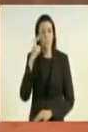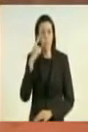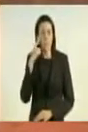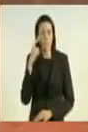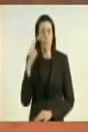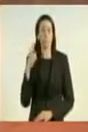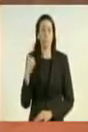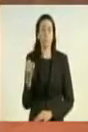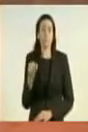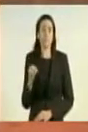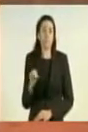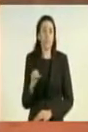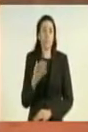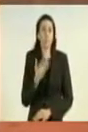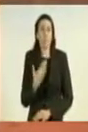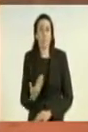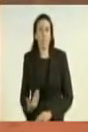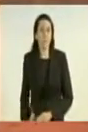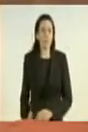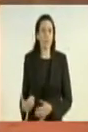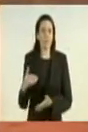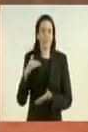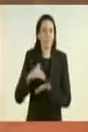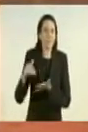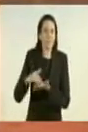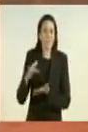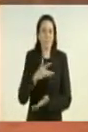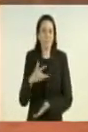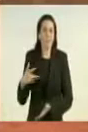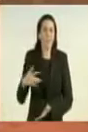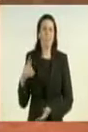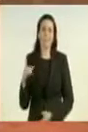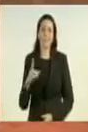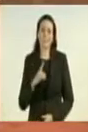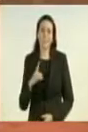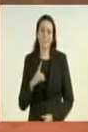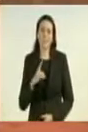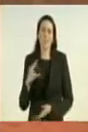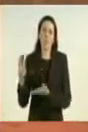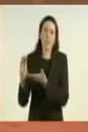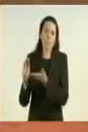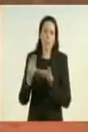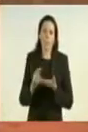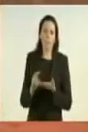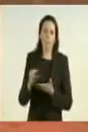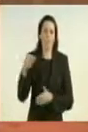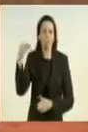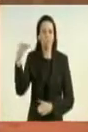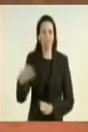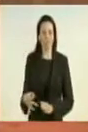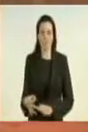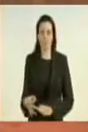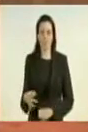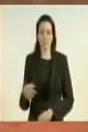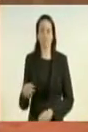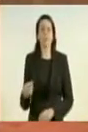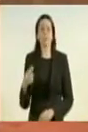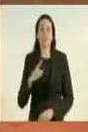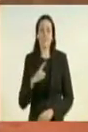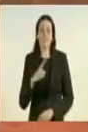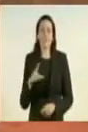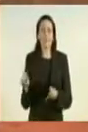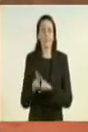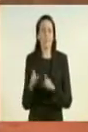um limite de arrecadação, que tem um orçamento definido, que já tem gastos que compromete praticamente toda